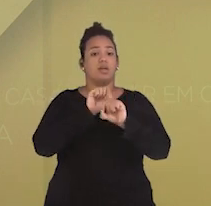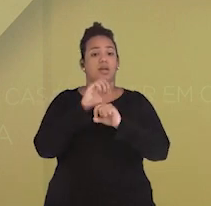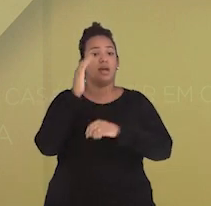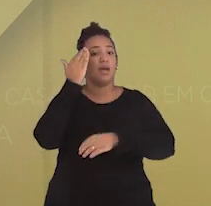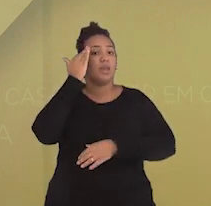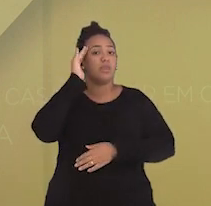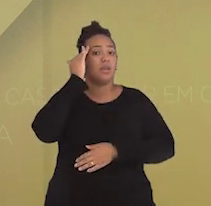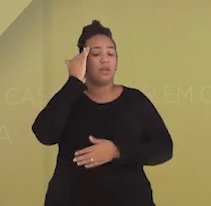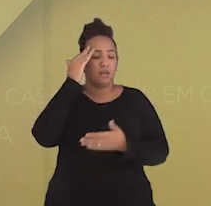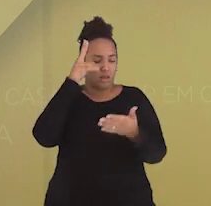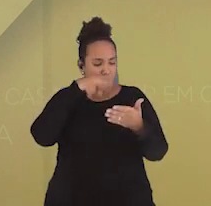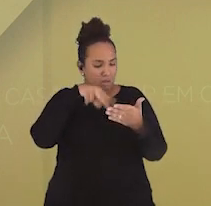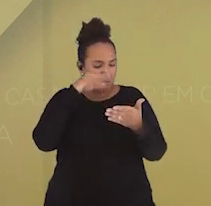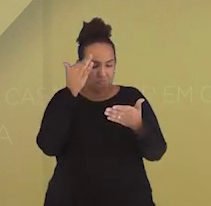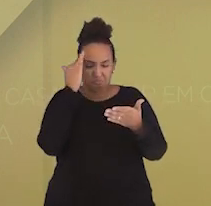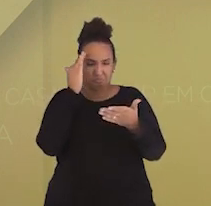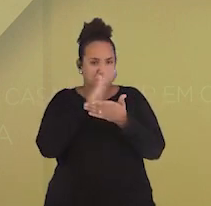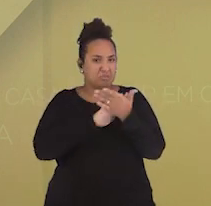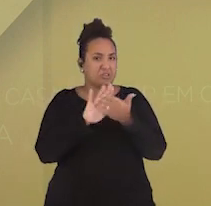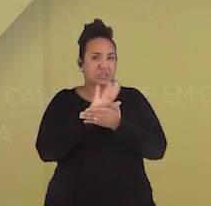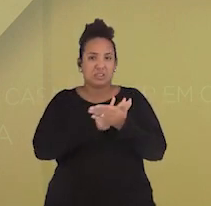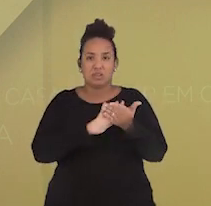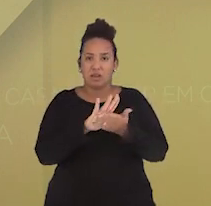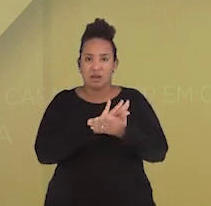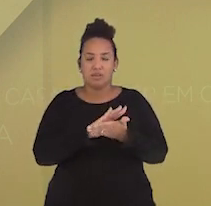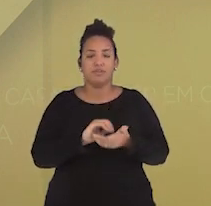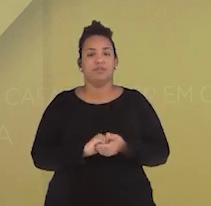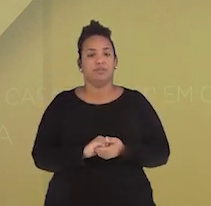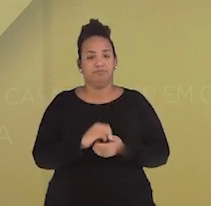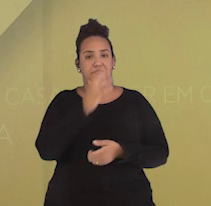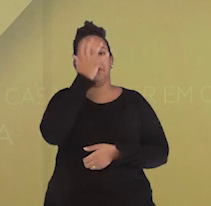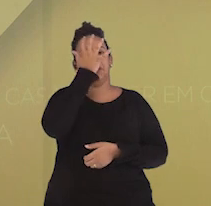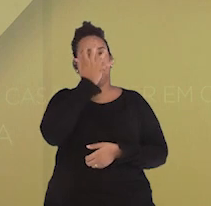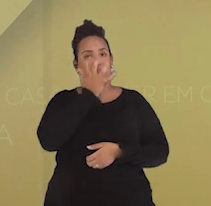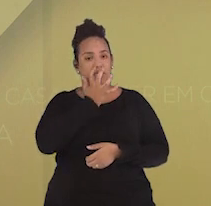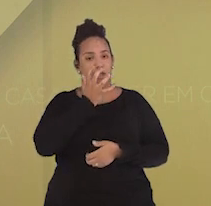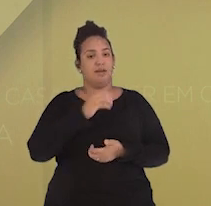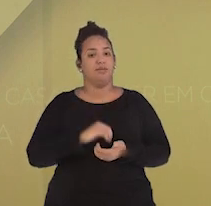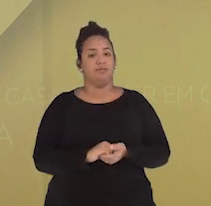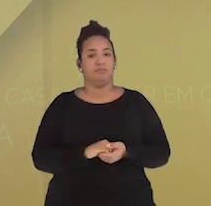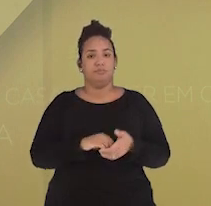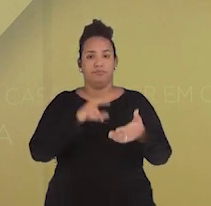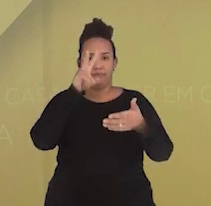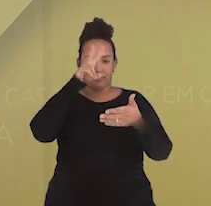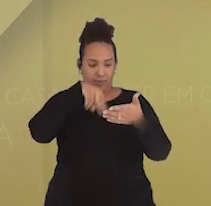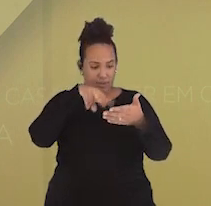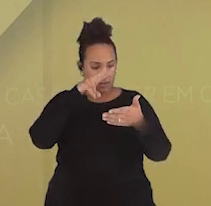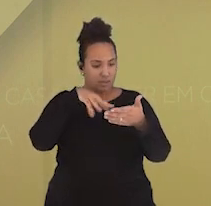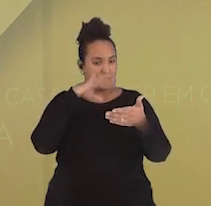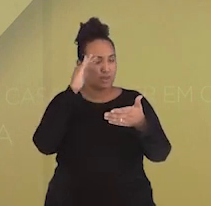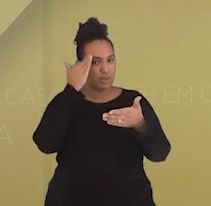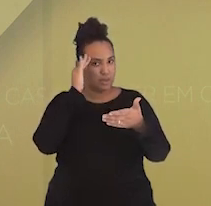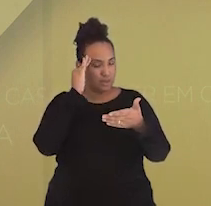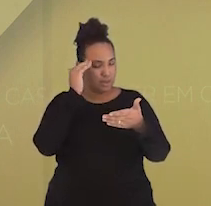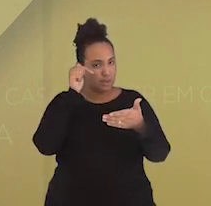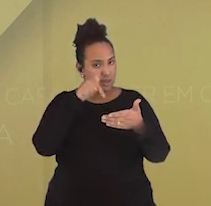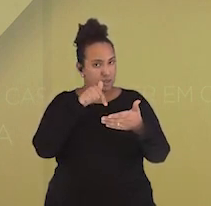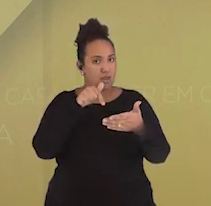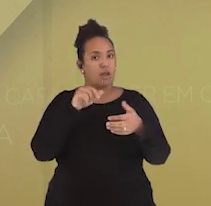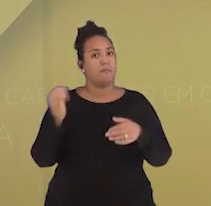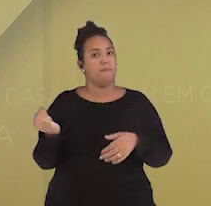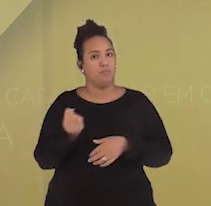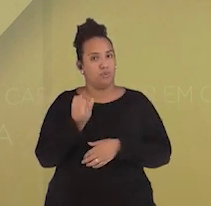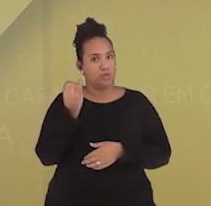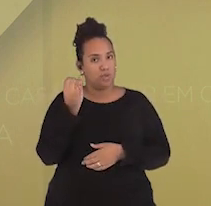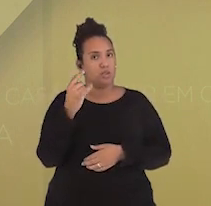está lendo. Isso é muito sério. Ler e compreender o que lemos faz muita diferença